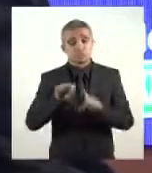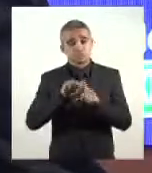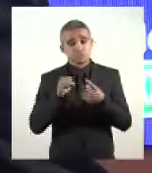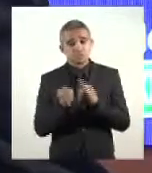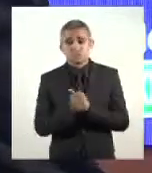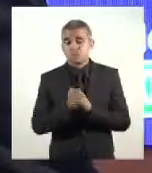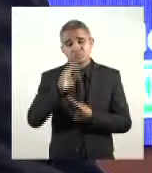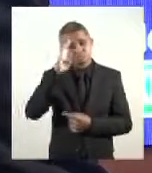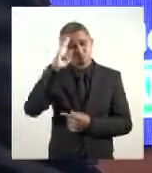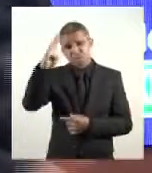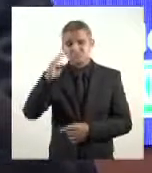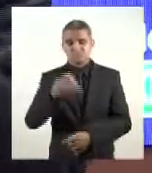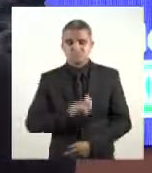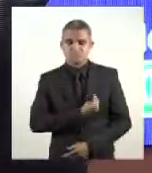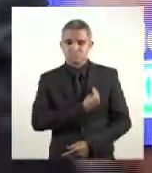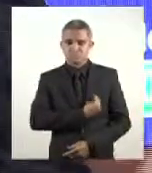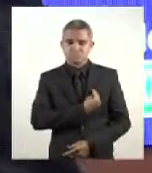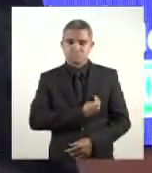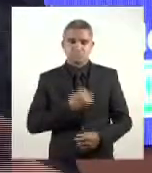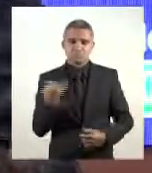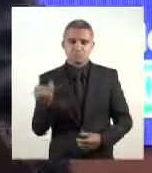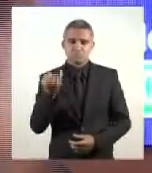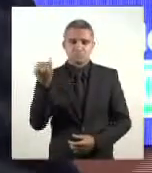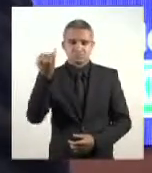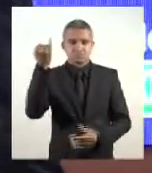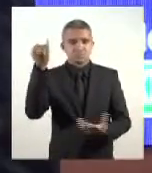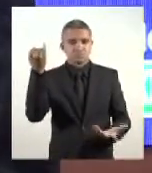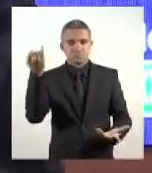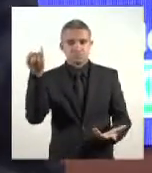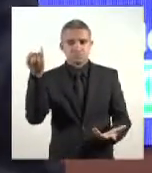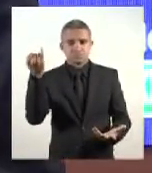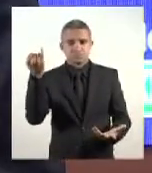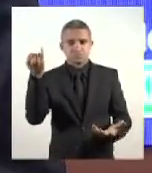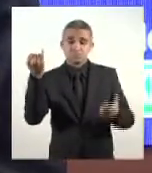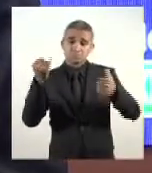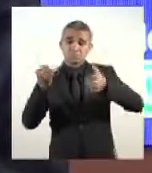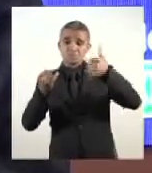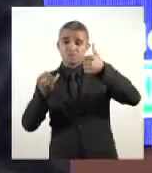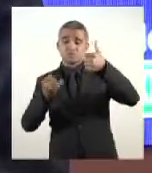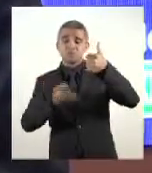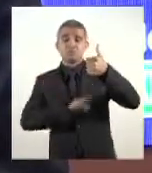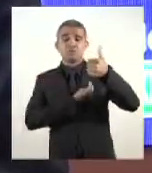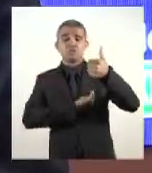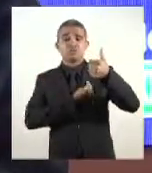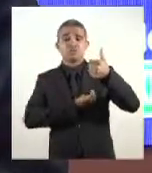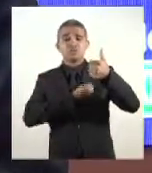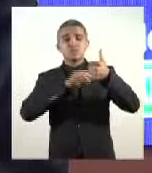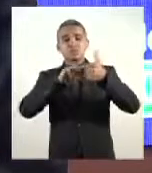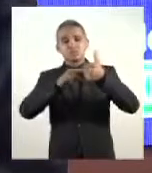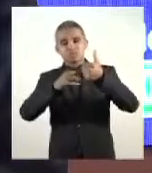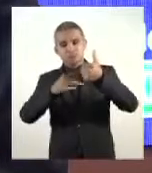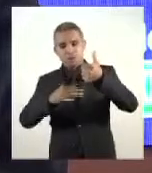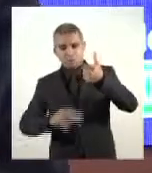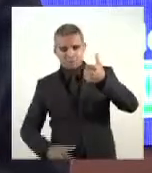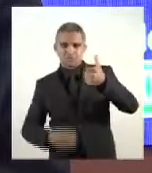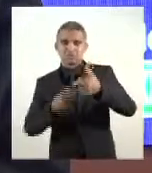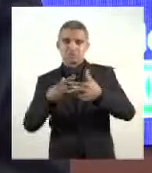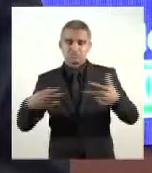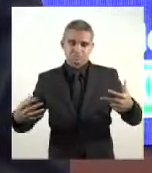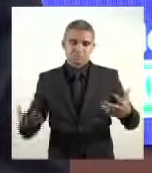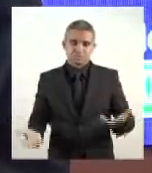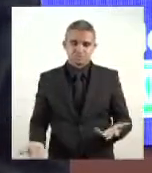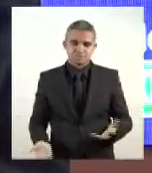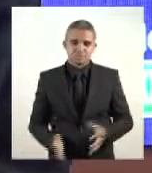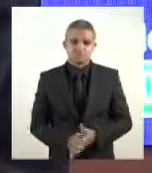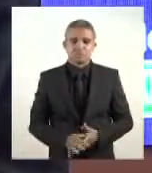a vida. Tudo que nós temos está abaixo da vida, os outros valores que possam existir. Então, é por isso que proponho isso e tenho certeza que